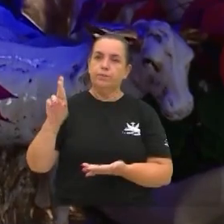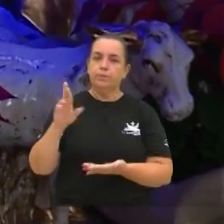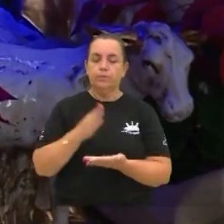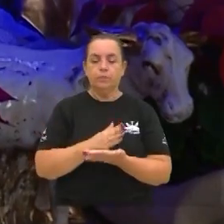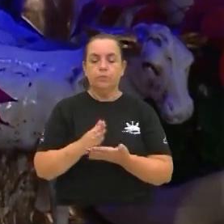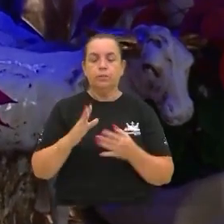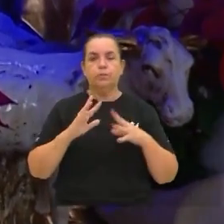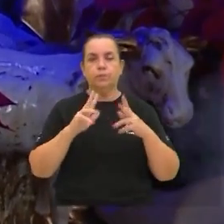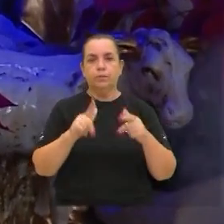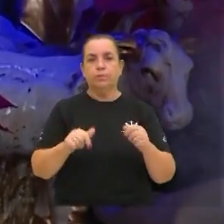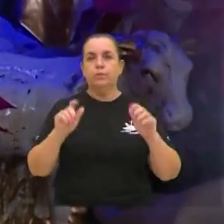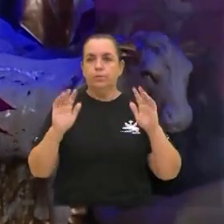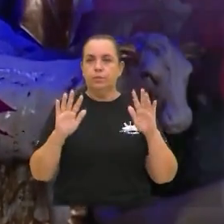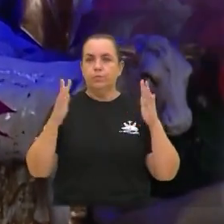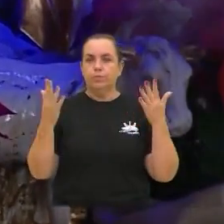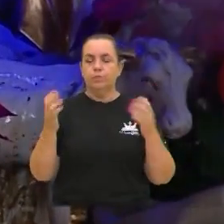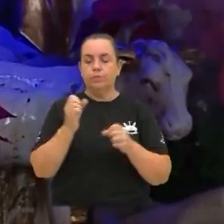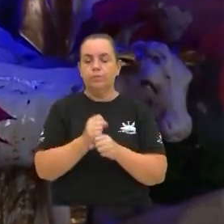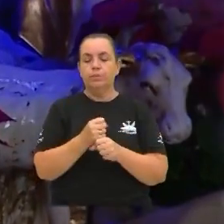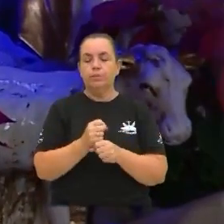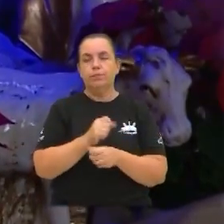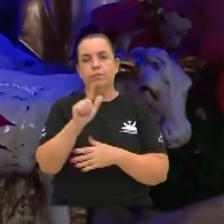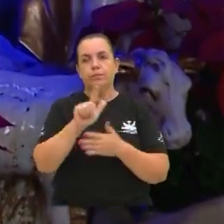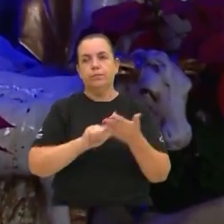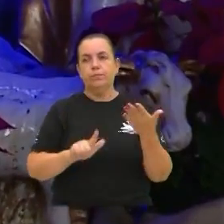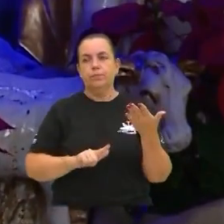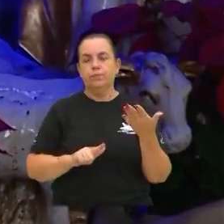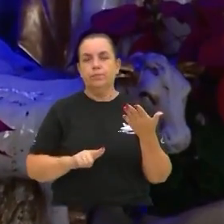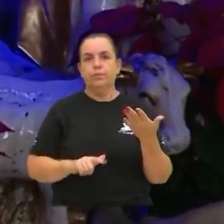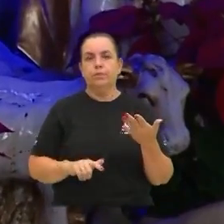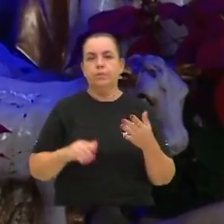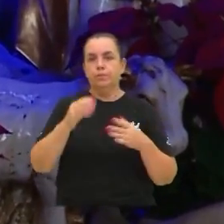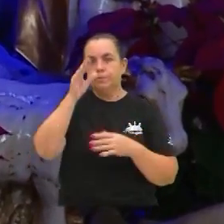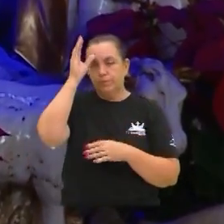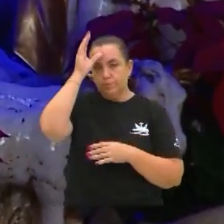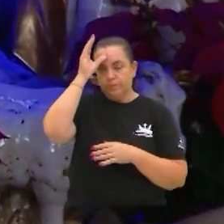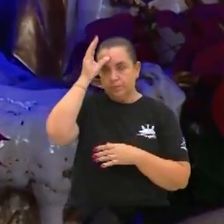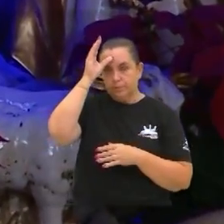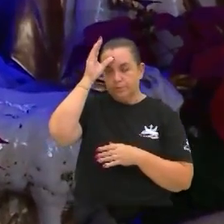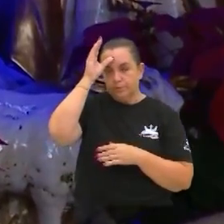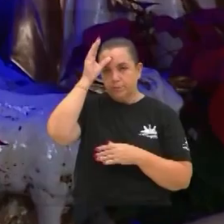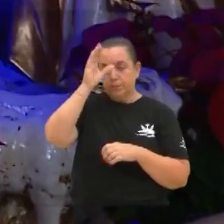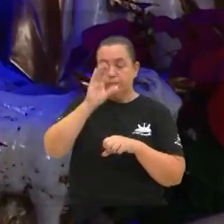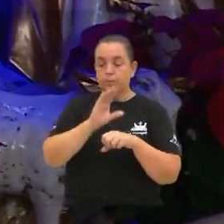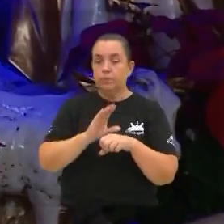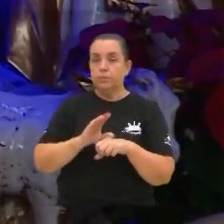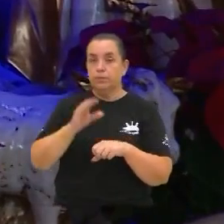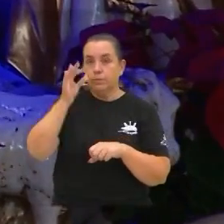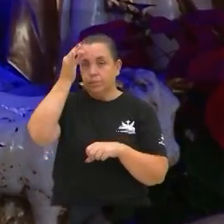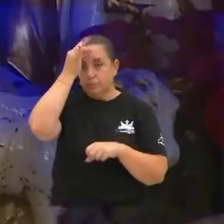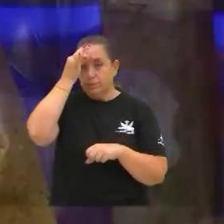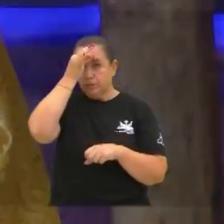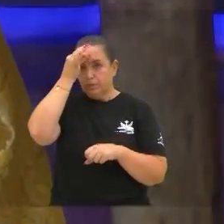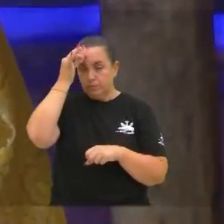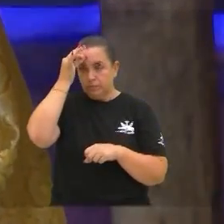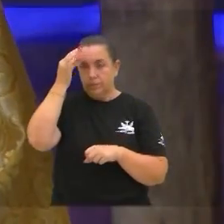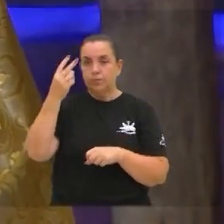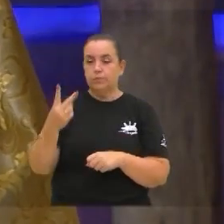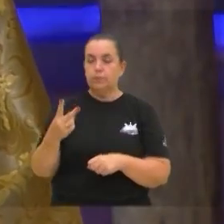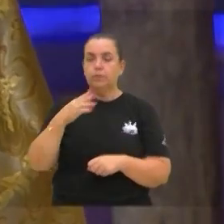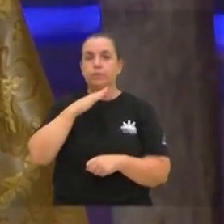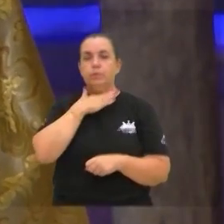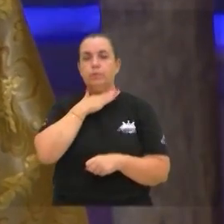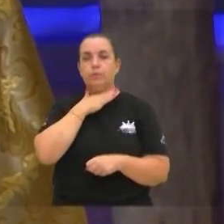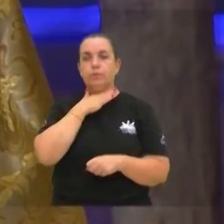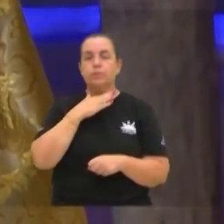derivam todas as celebrações do ano litúrgico: as cinzas, início da quaresma, 2 de março,